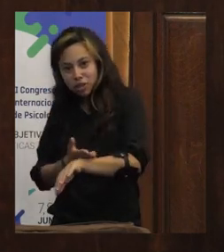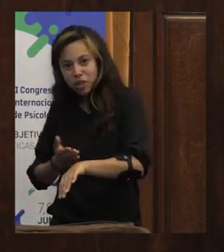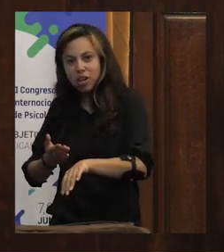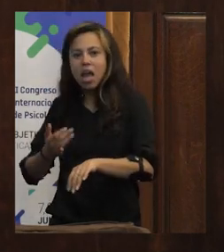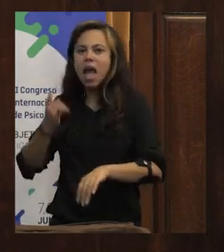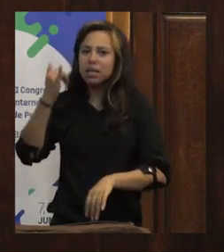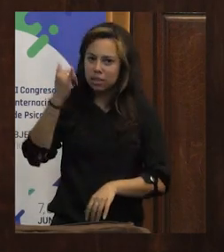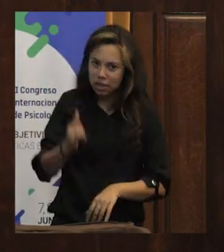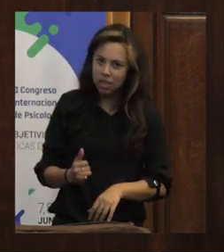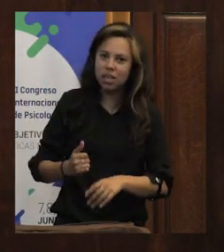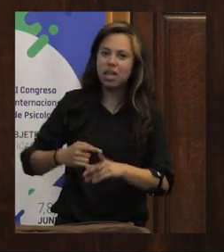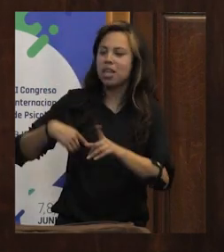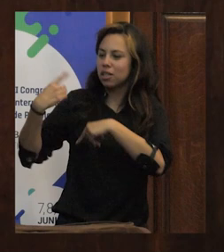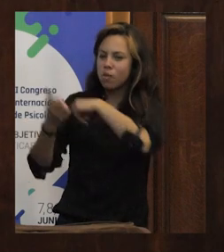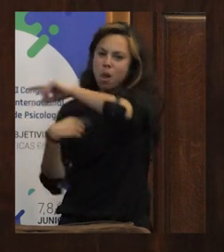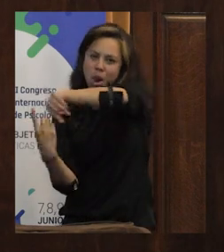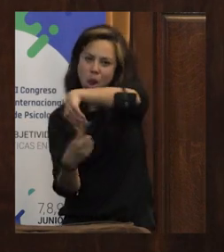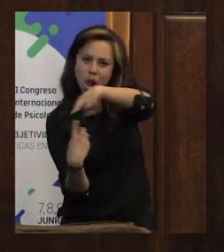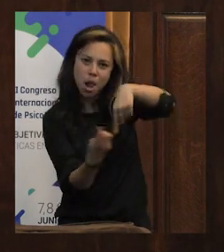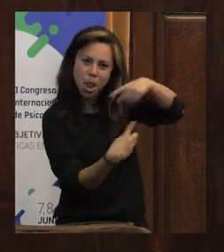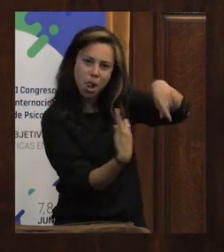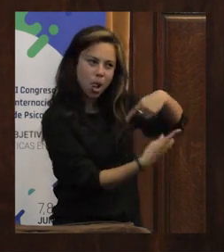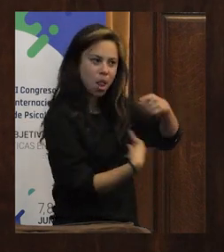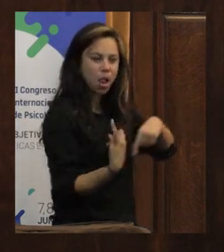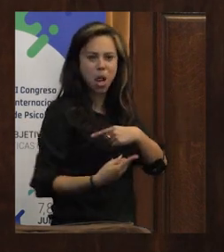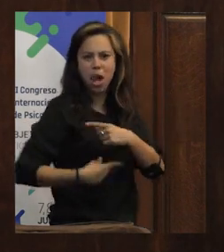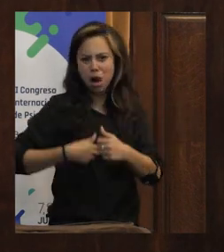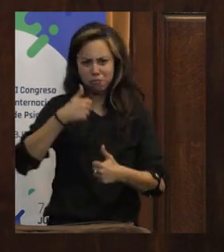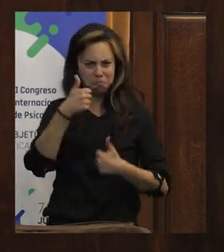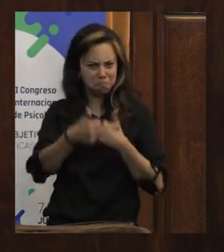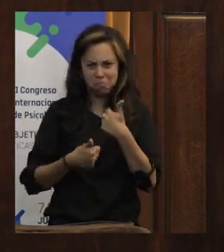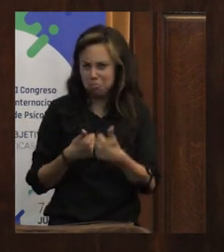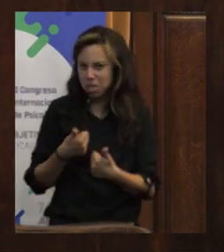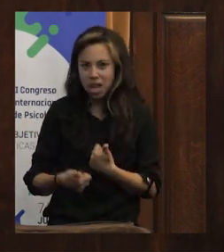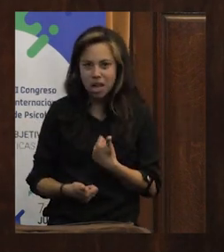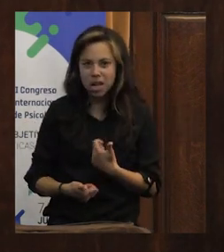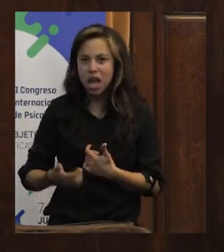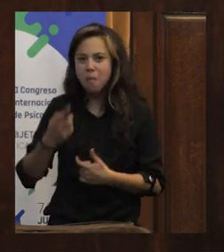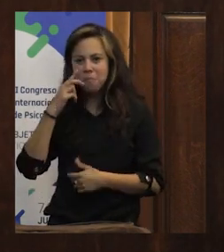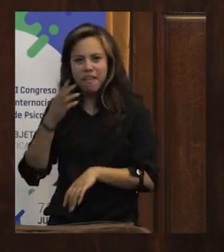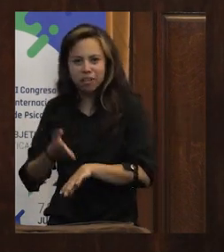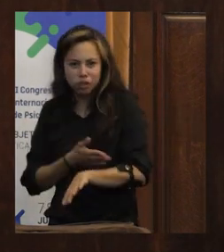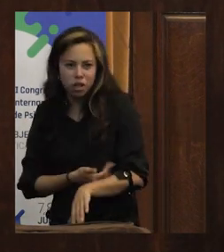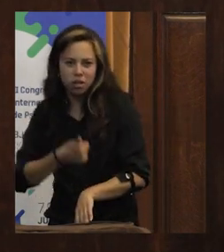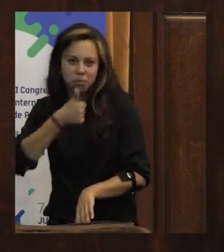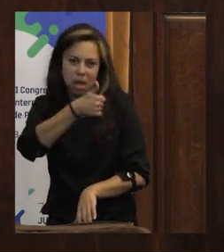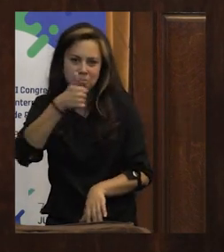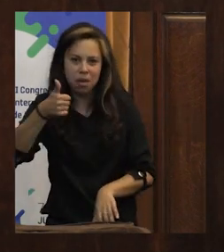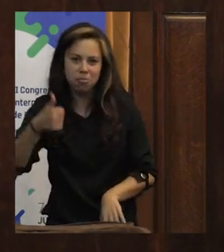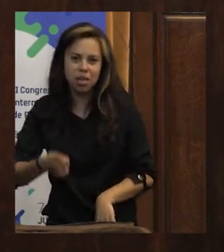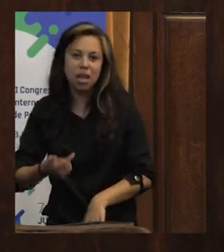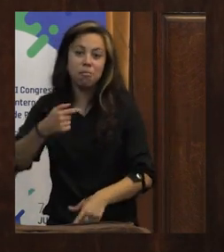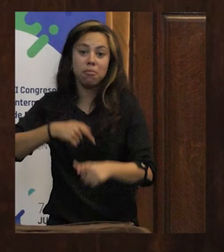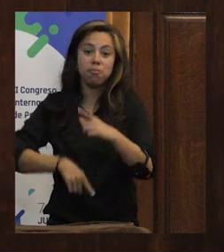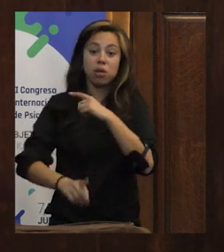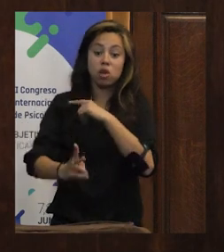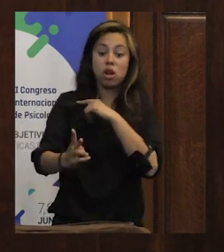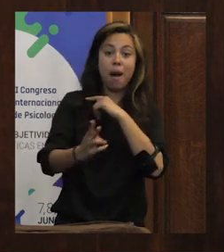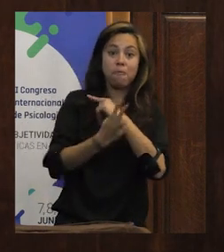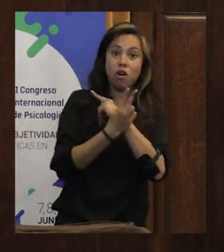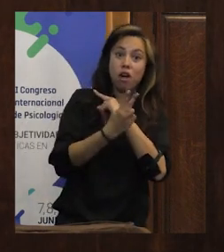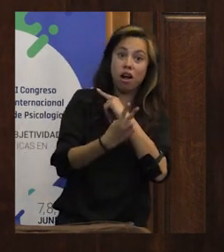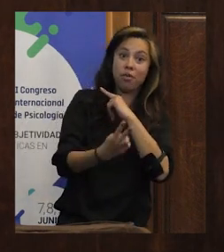transita, circula com muita frequência, né? Mas a prevenção é